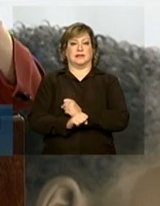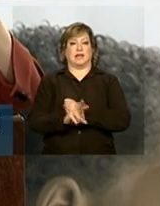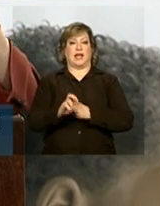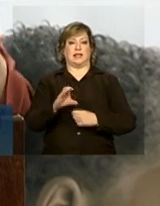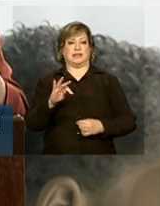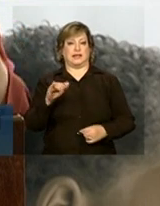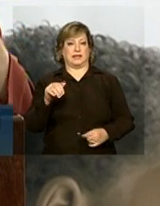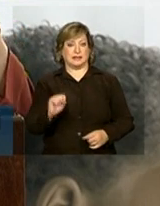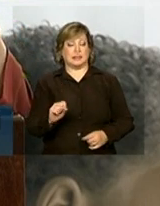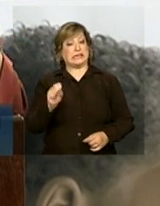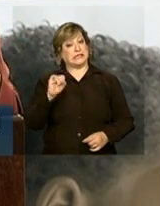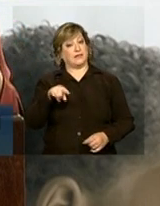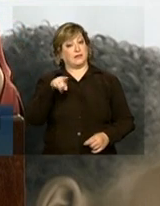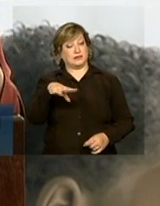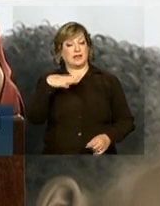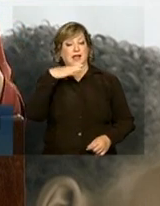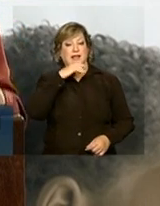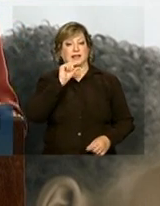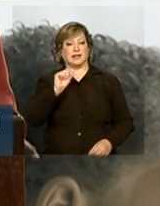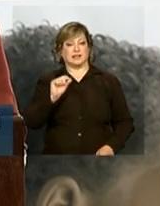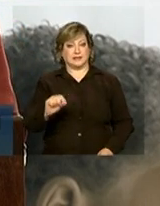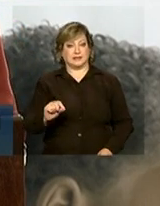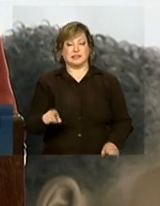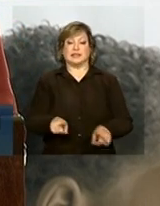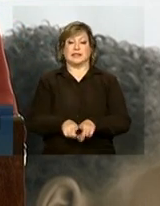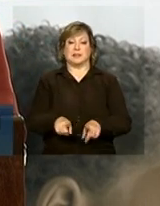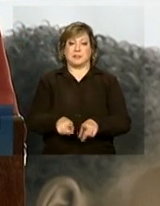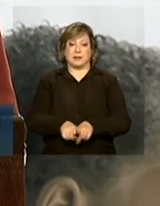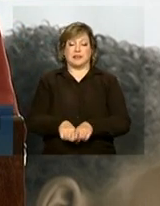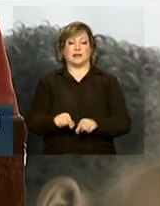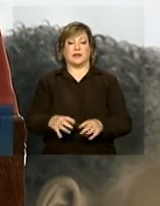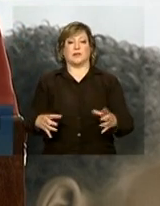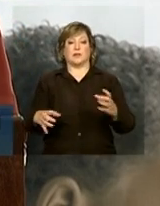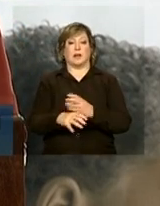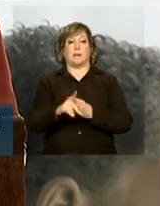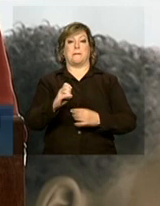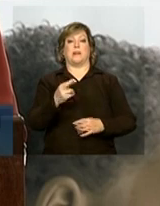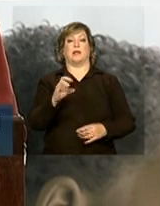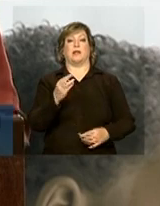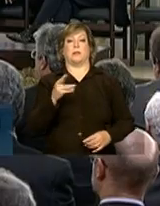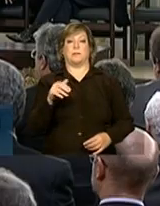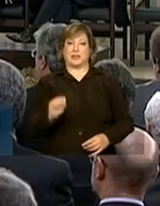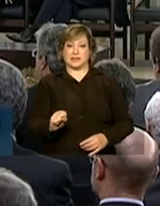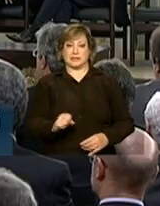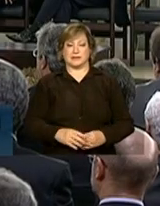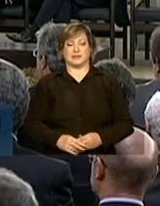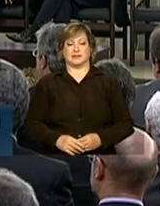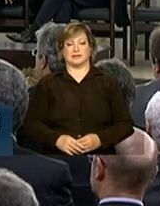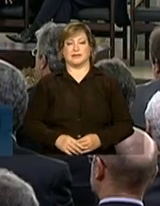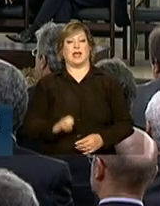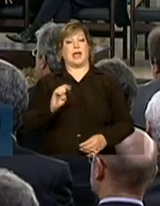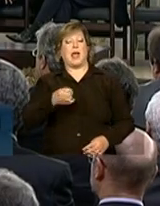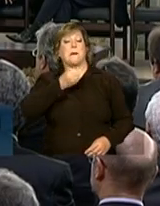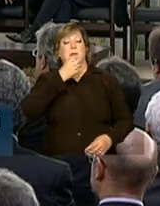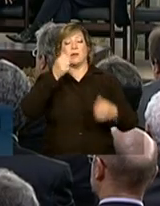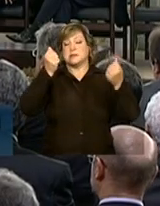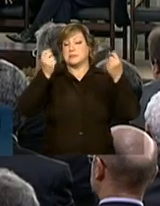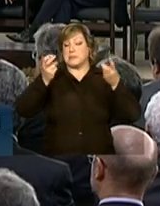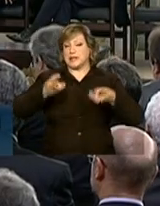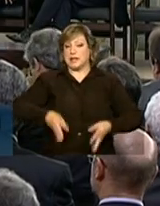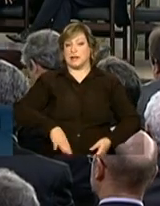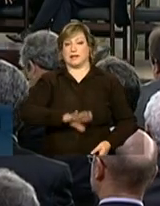se você considerar também a Petrobras. É bom explicar